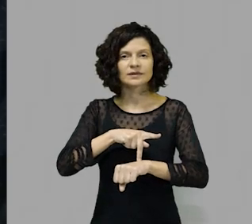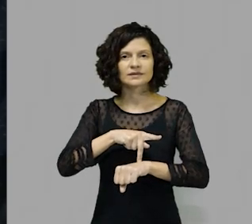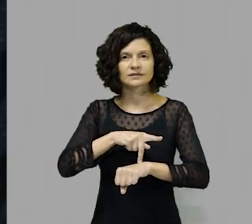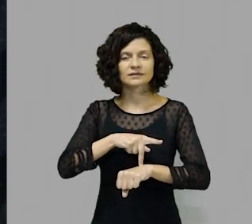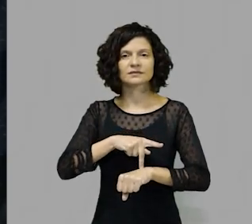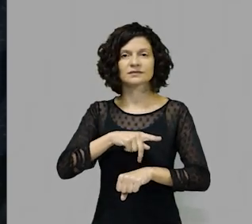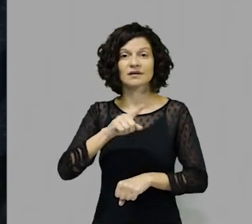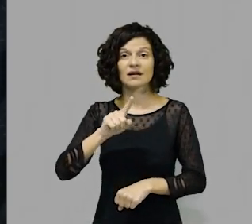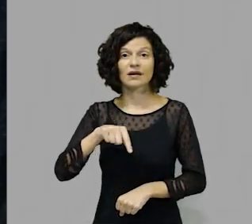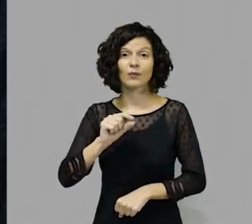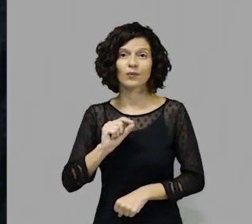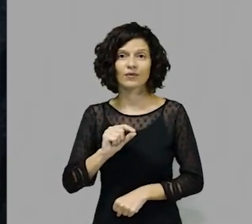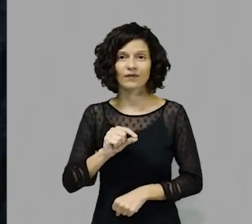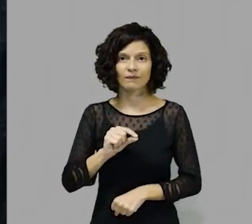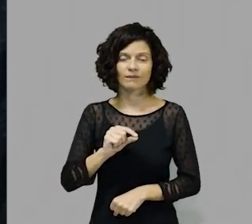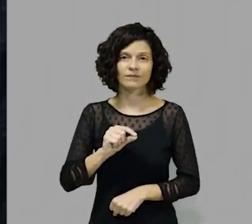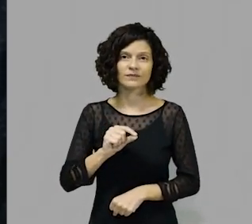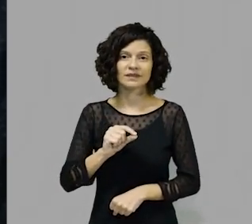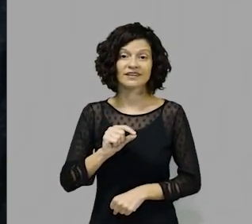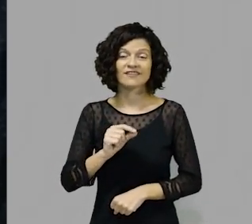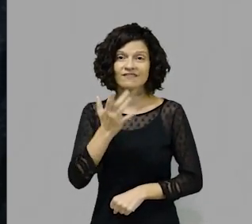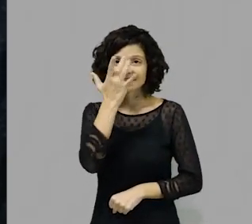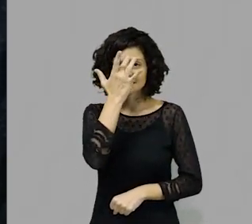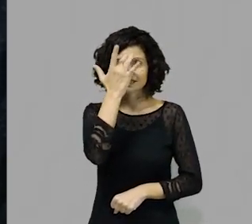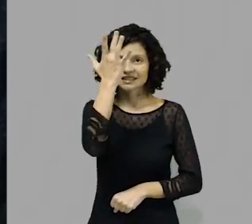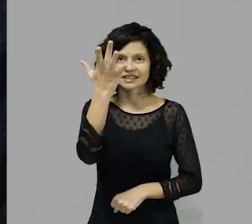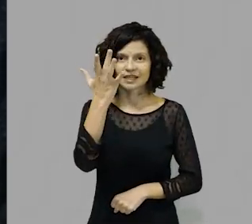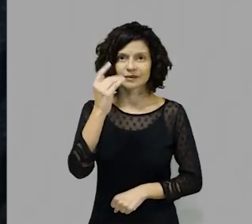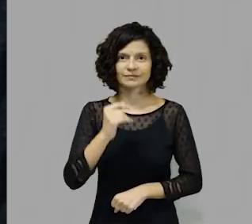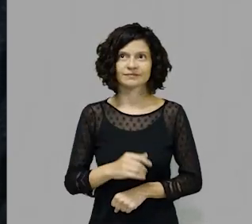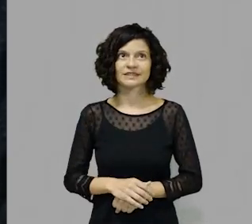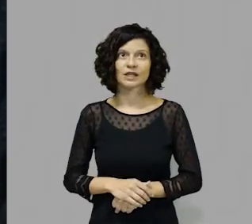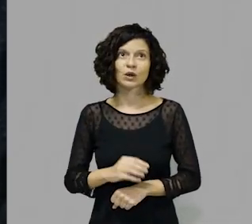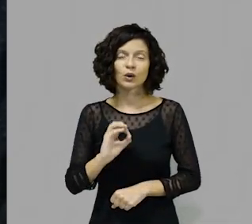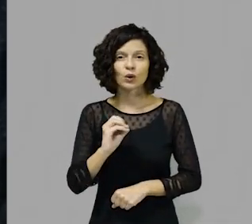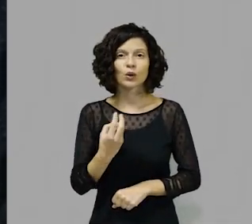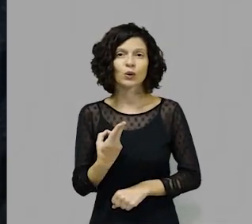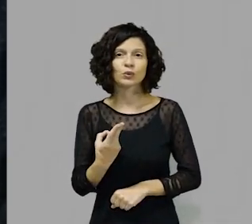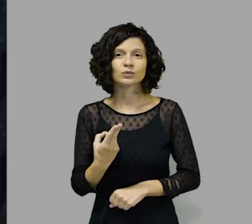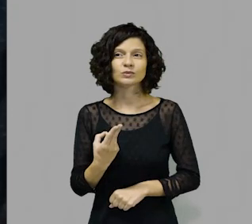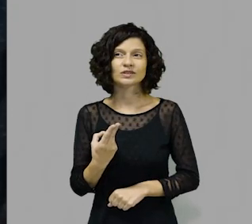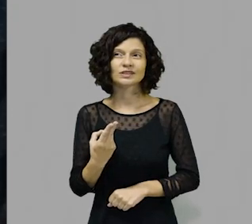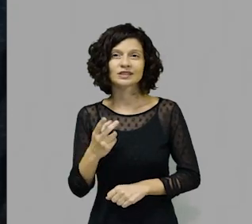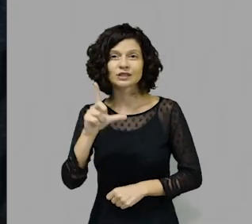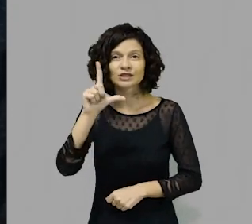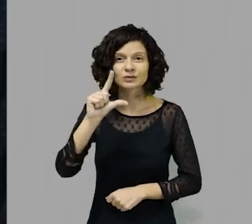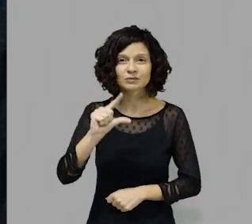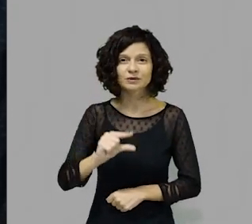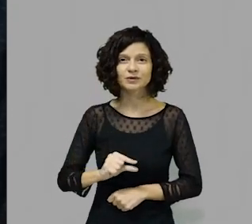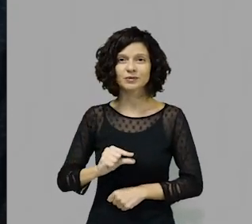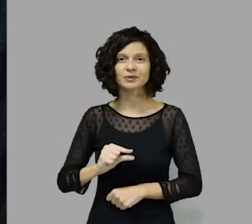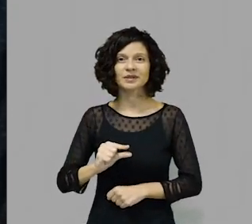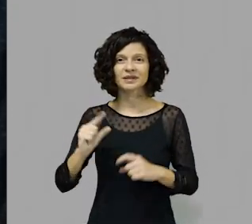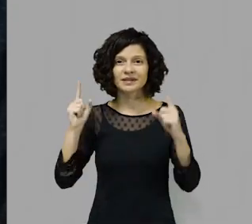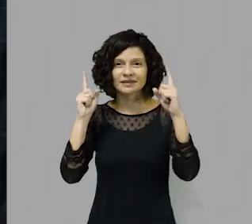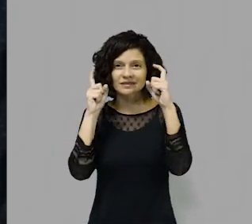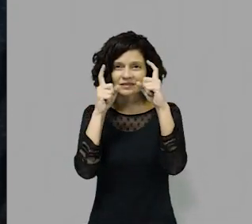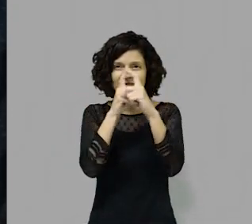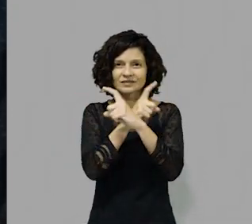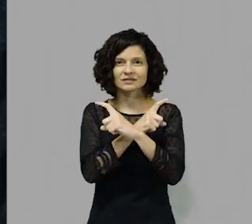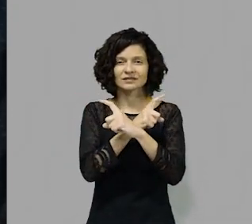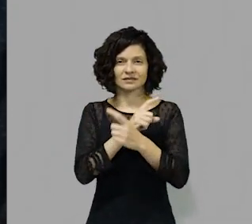melhor, de tornar menos difícil, de tornar menos complicado, com que essa parcela da sociedade que